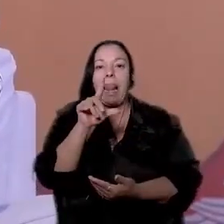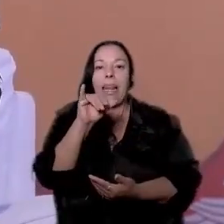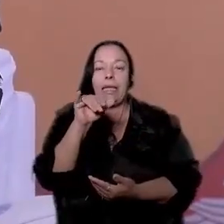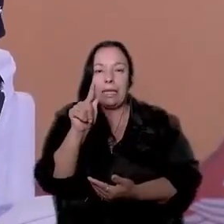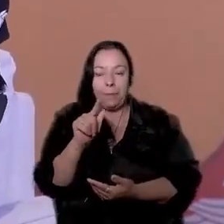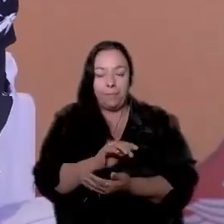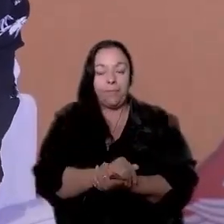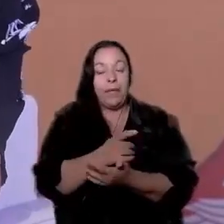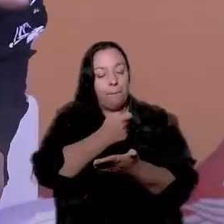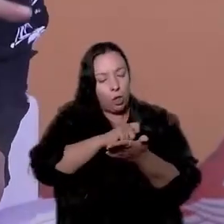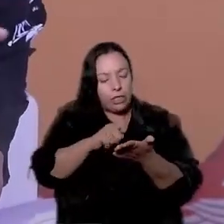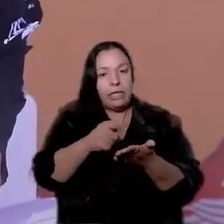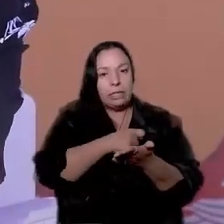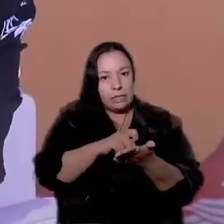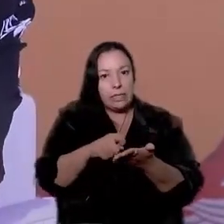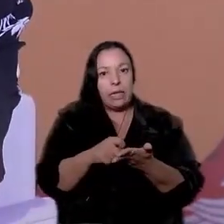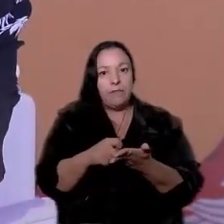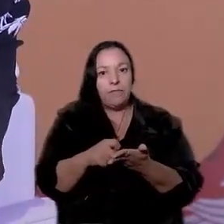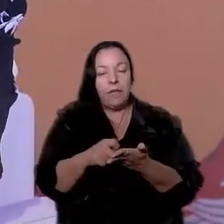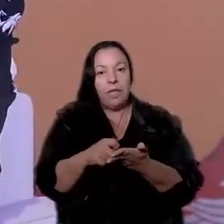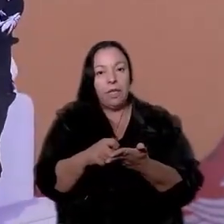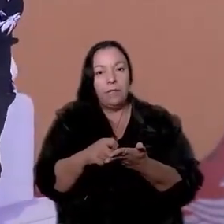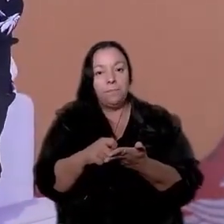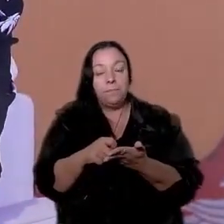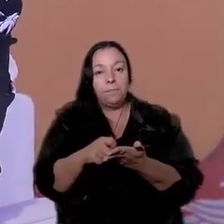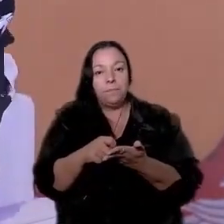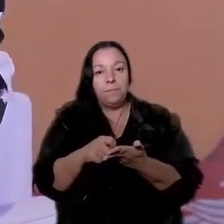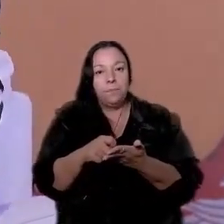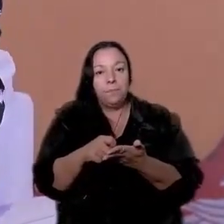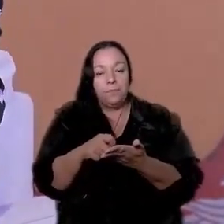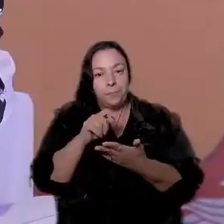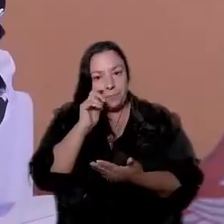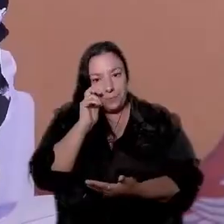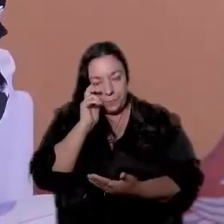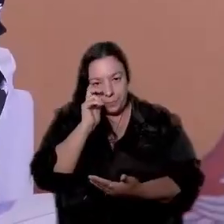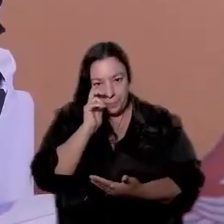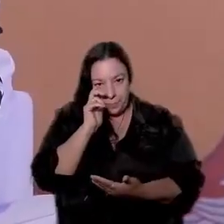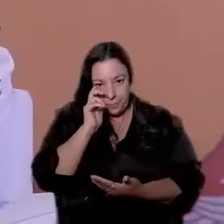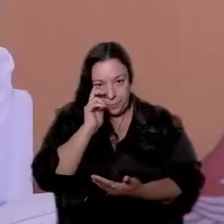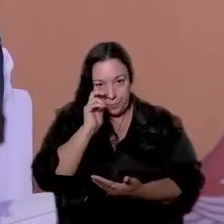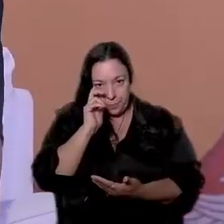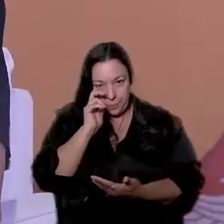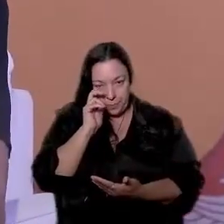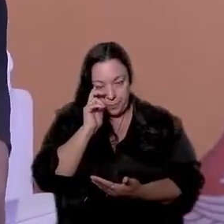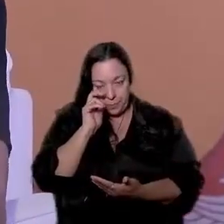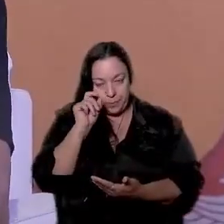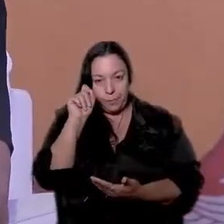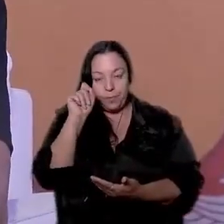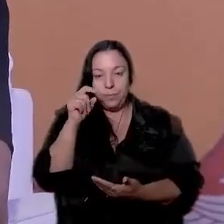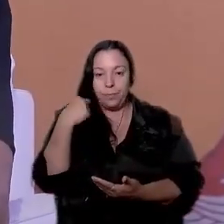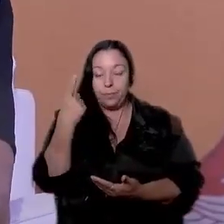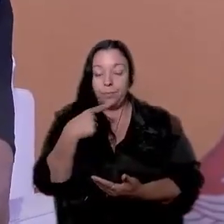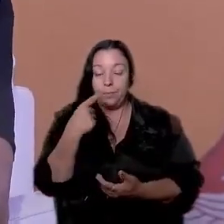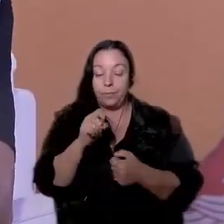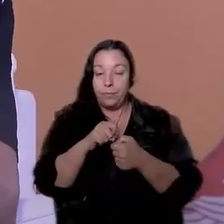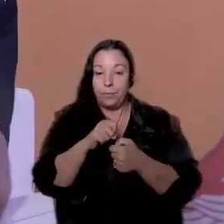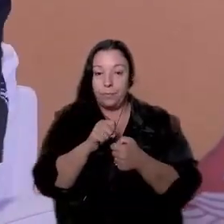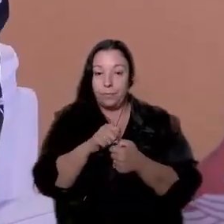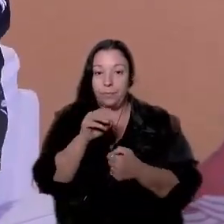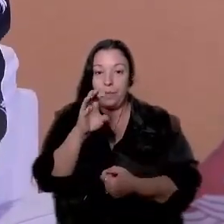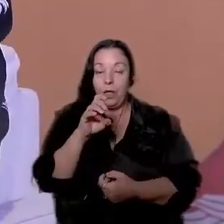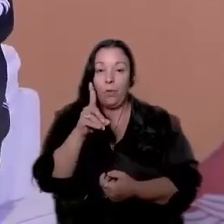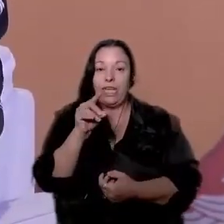inscrever. E isso tem gerado, Sueli, um efeito cascata. Quando nós fizemos o edital